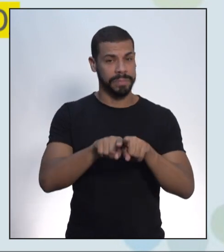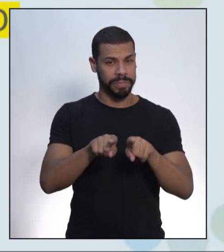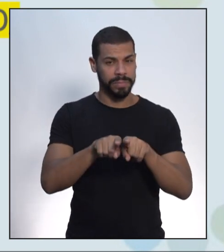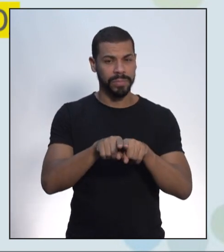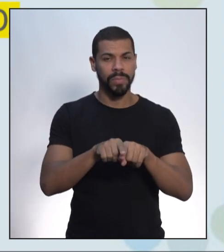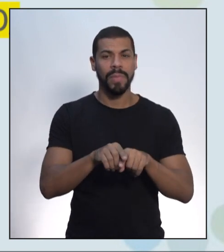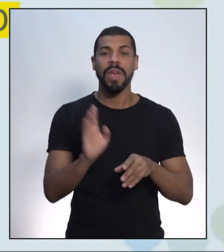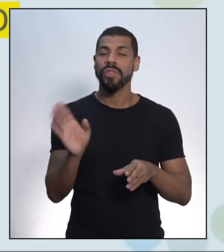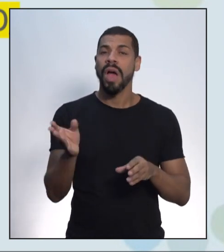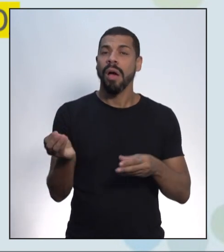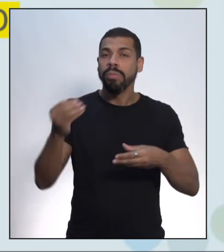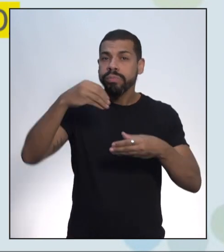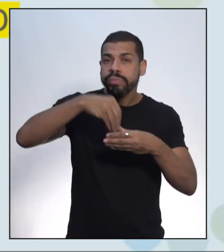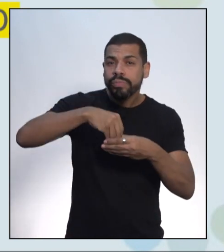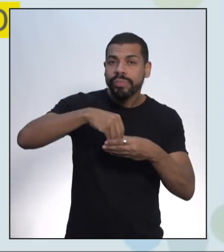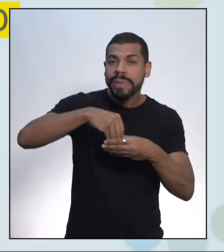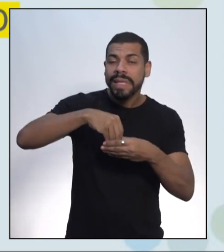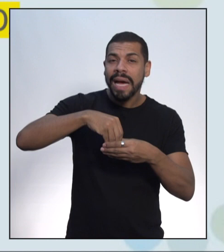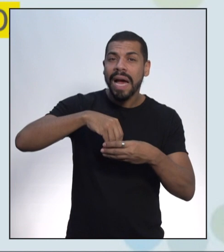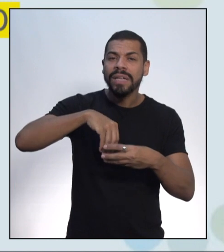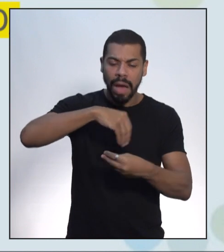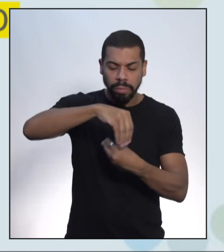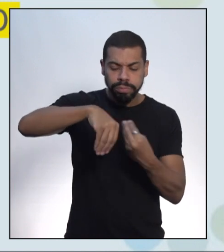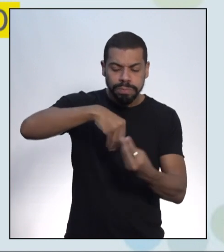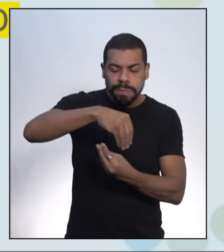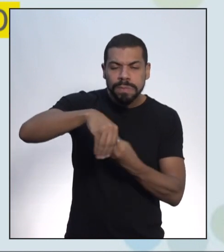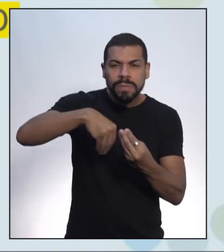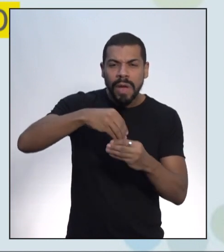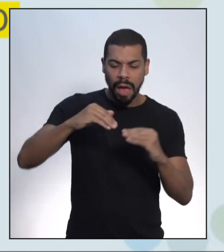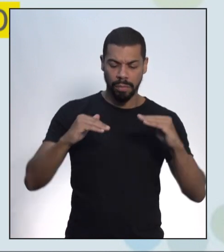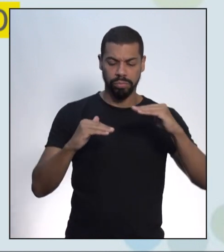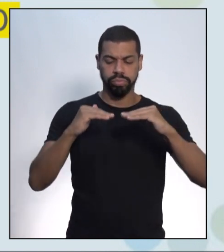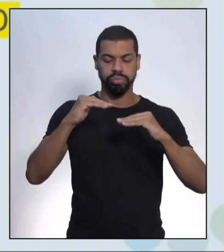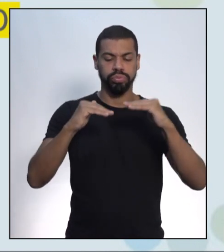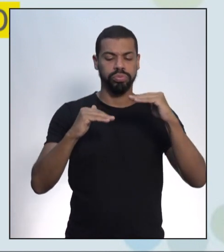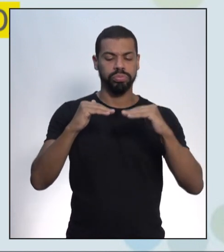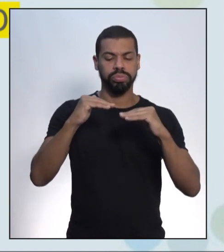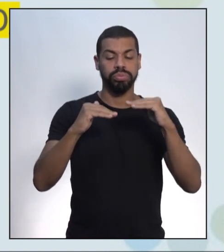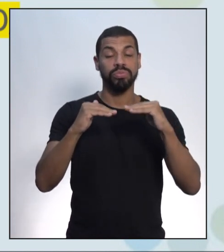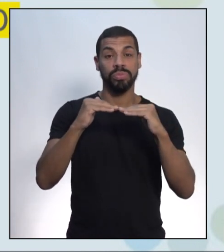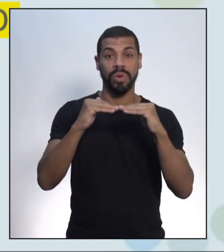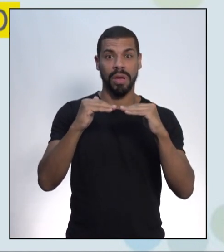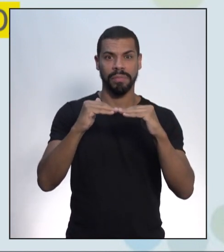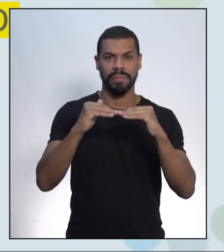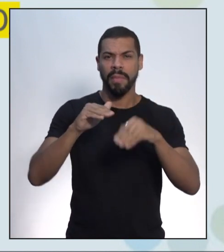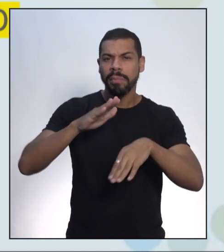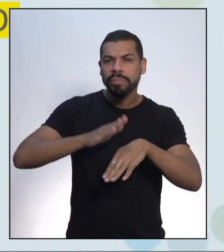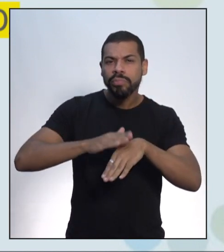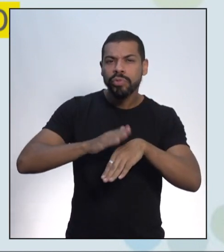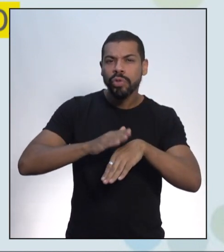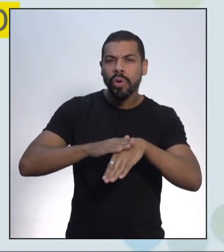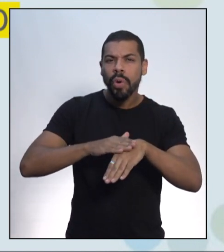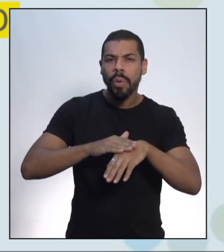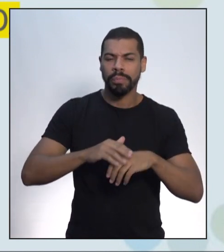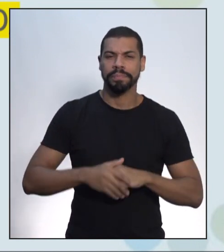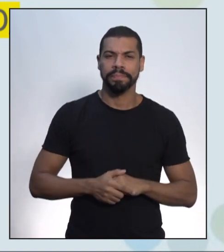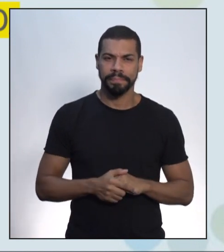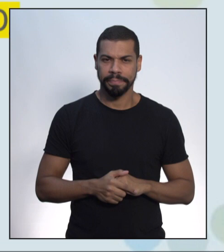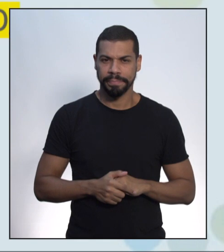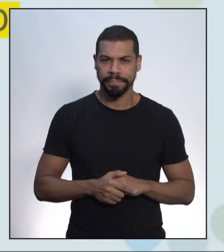está o meio ácido, ele vai fazer o quê? Neutralizar essa reação. Então, retomando